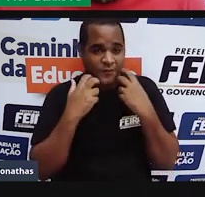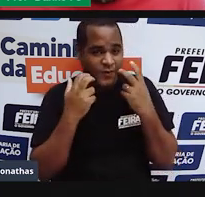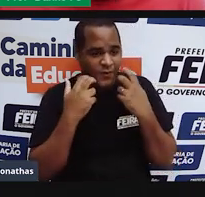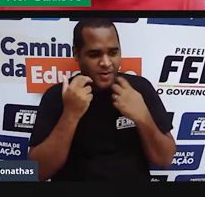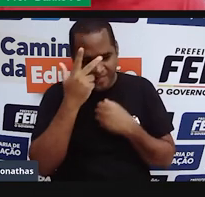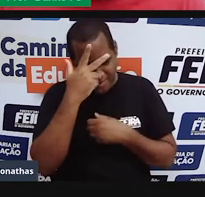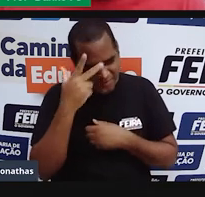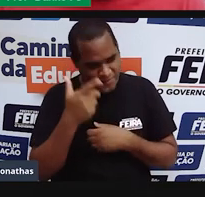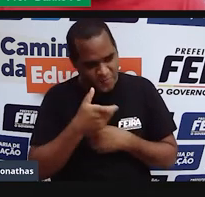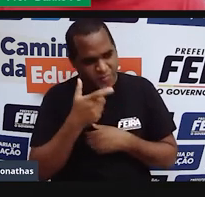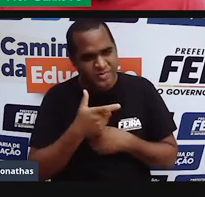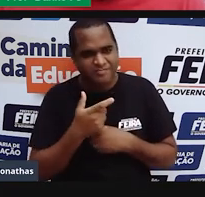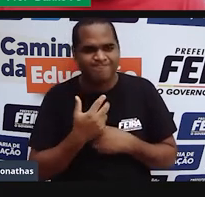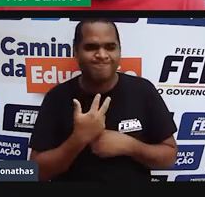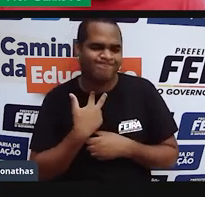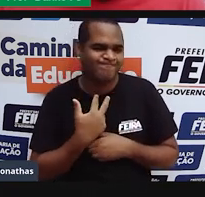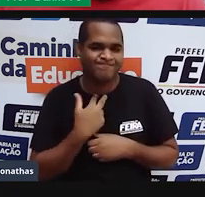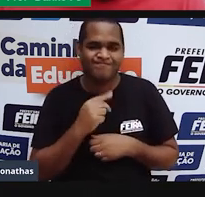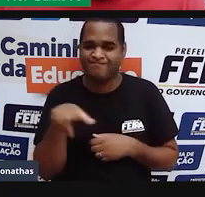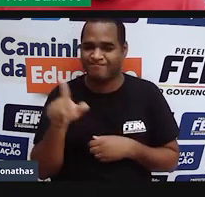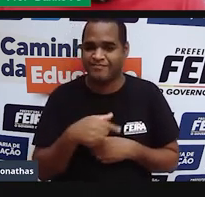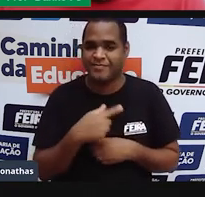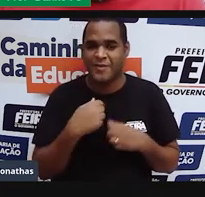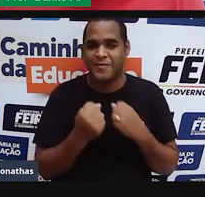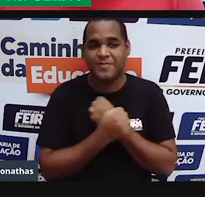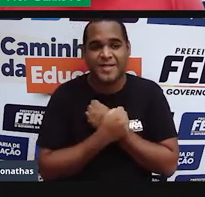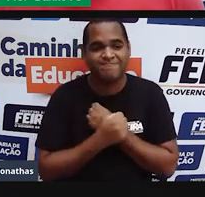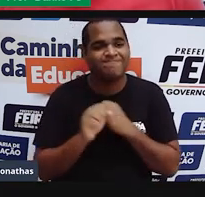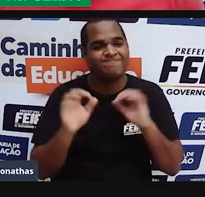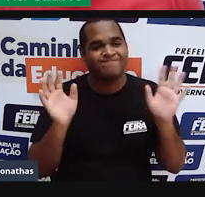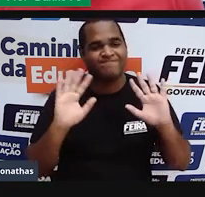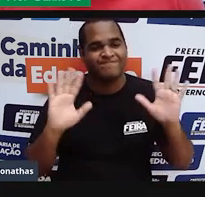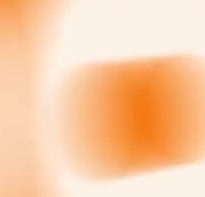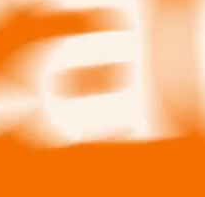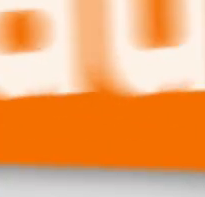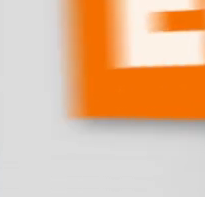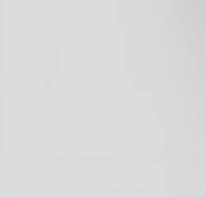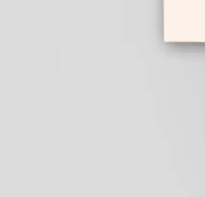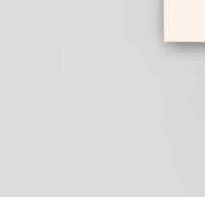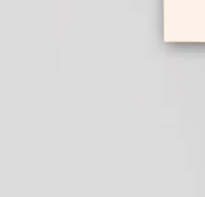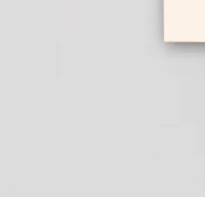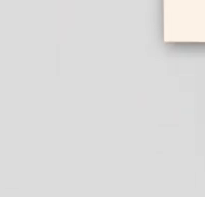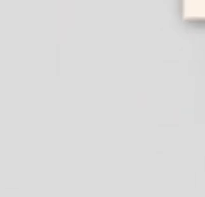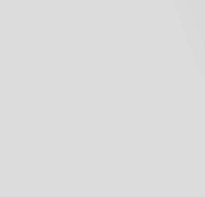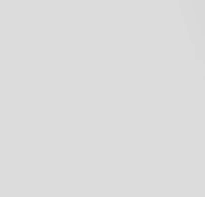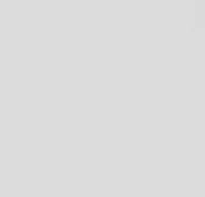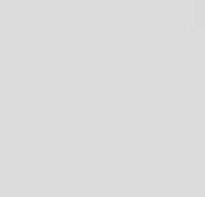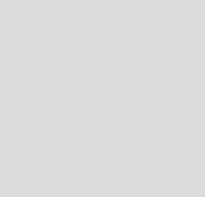vergonha do genocídio que a gente propôs lá no Paraguai. Um abraço e até a próxima.